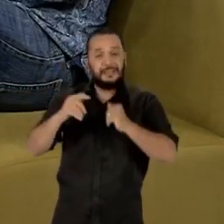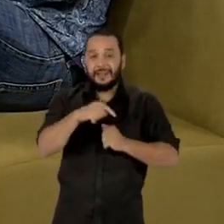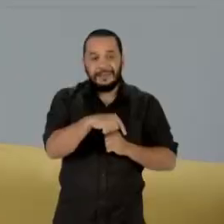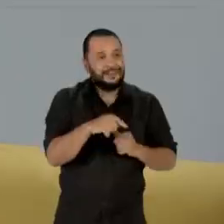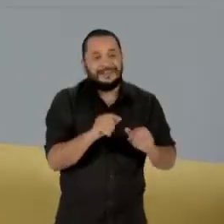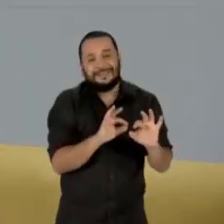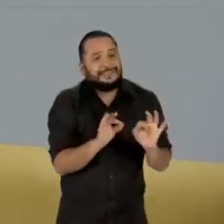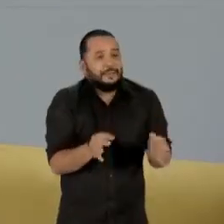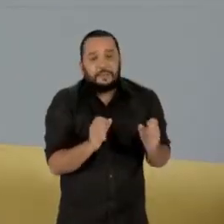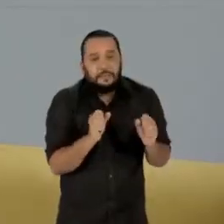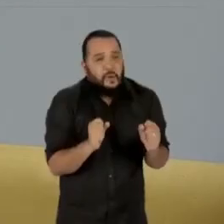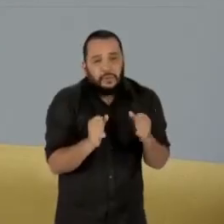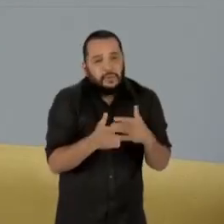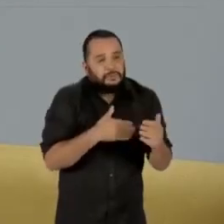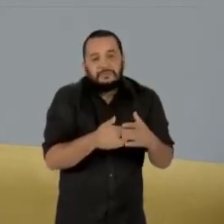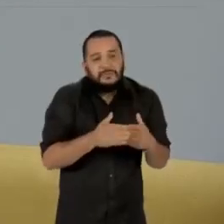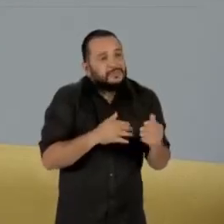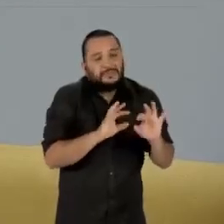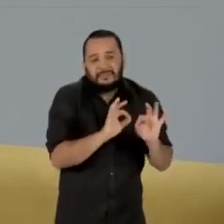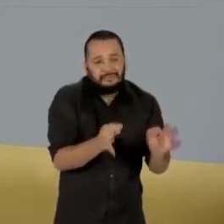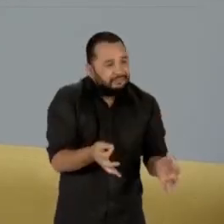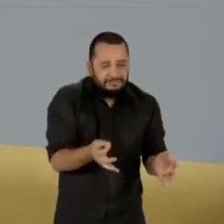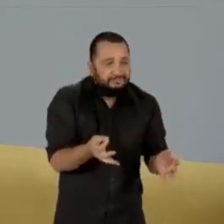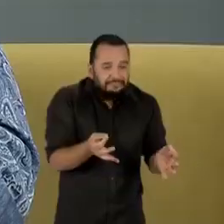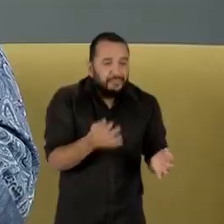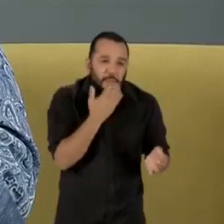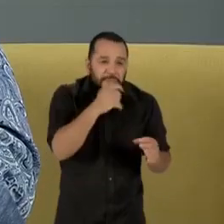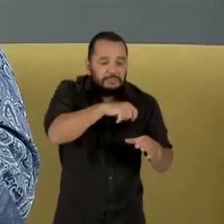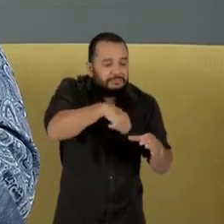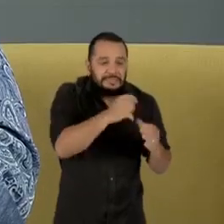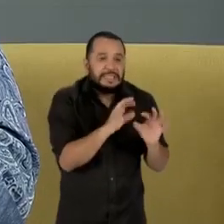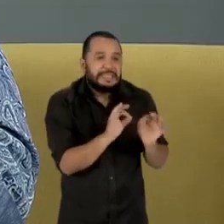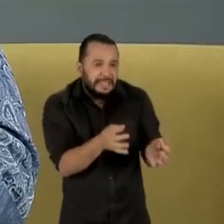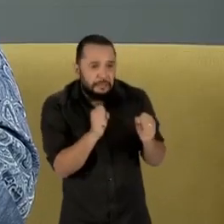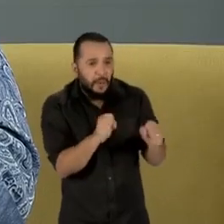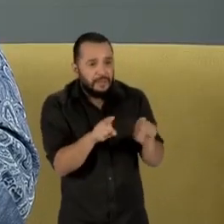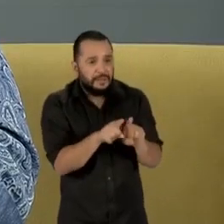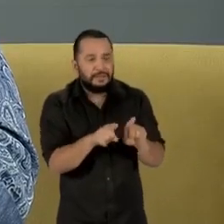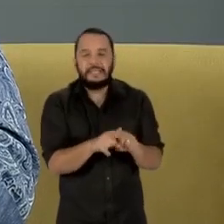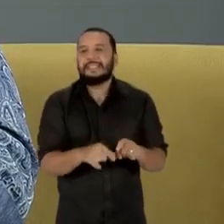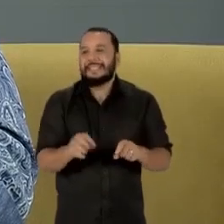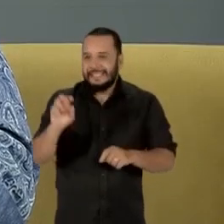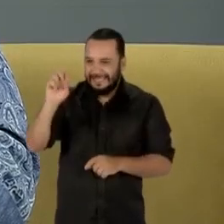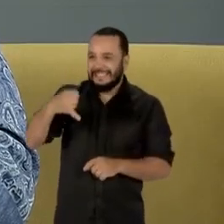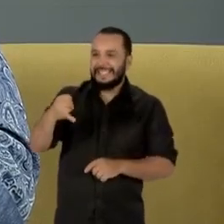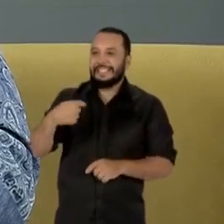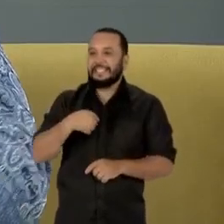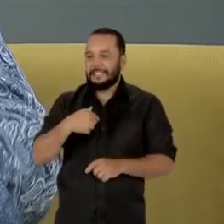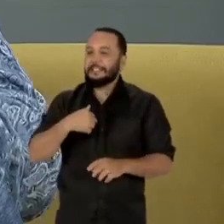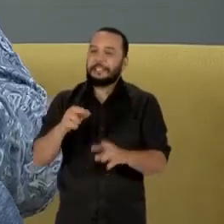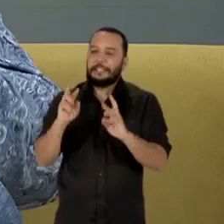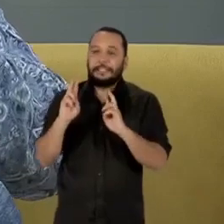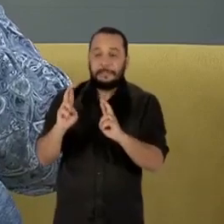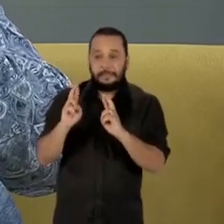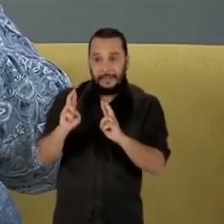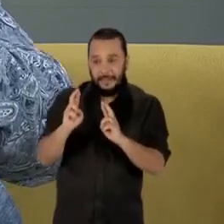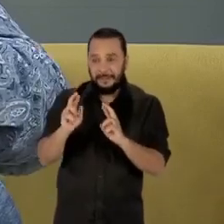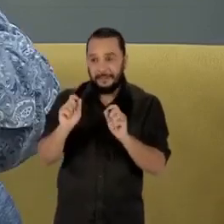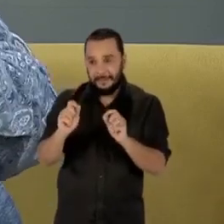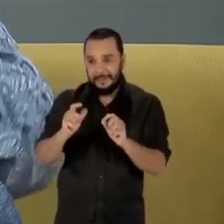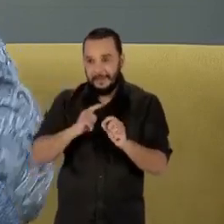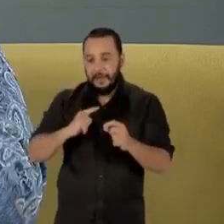toda essa variedade pessoas a popularizar a gente torce espera que seja uma política de governo